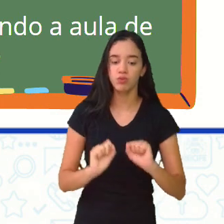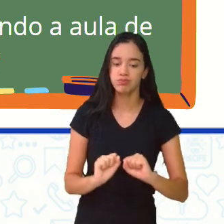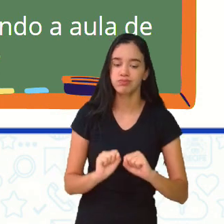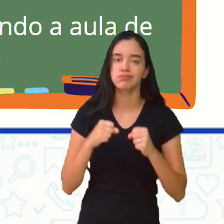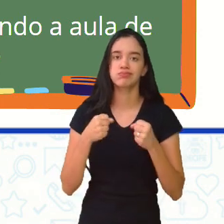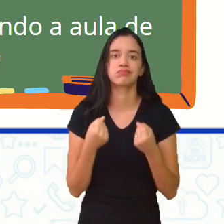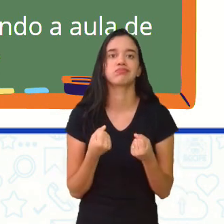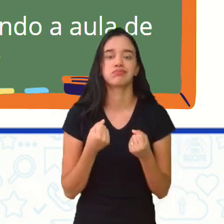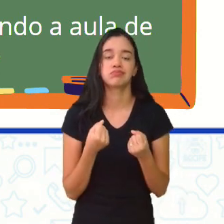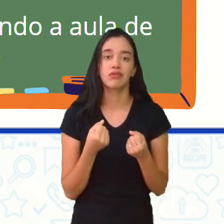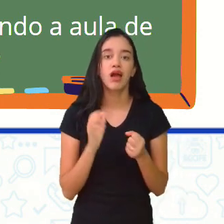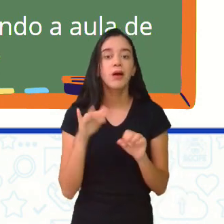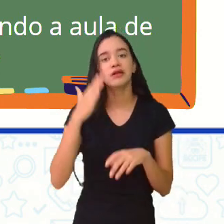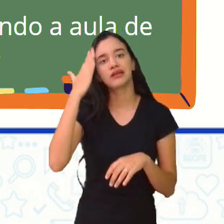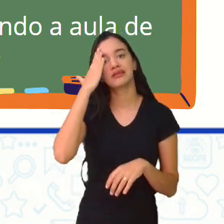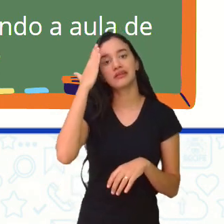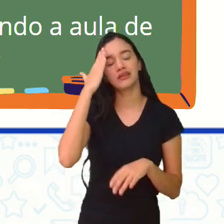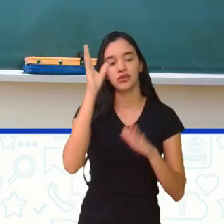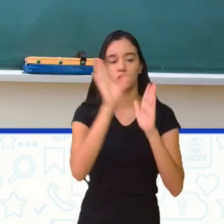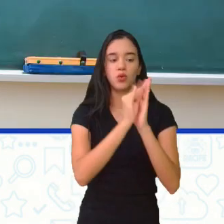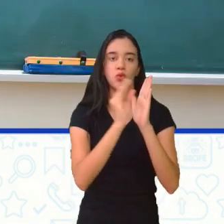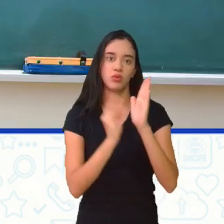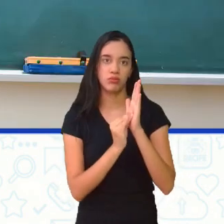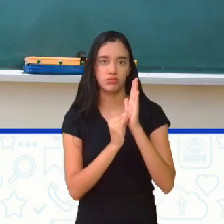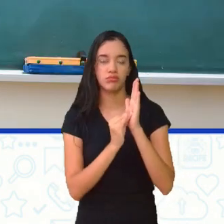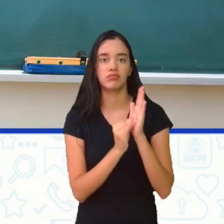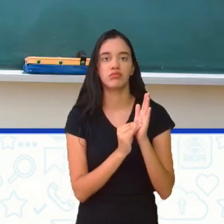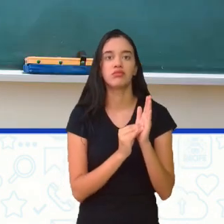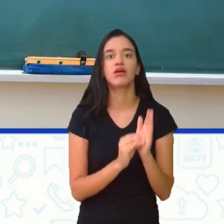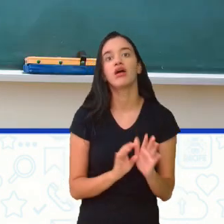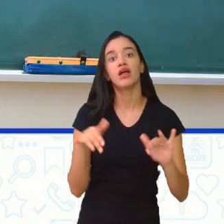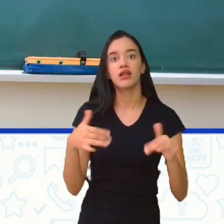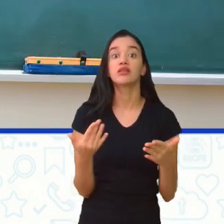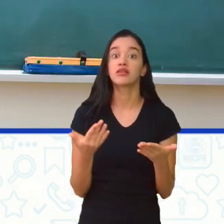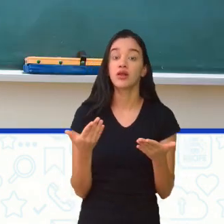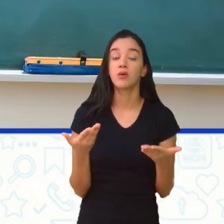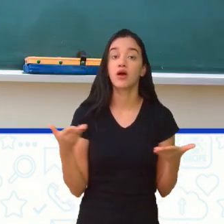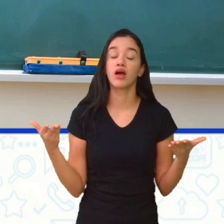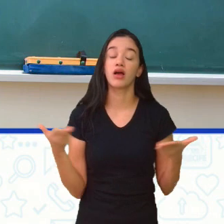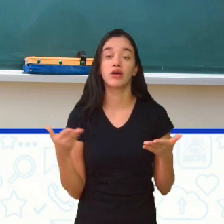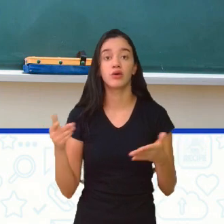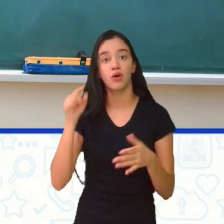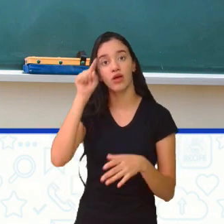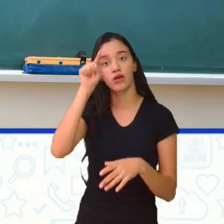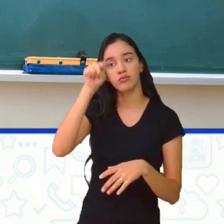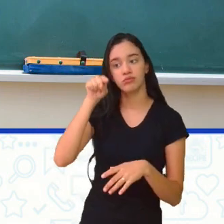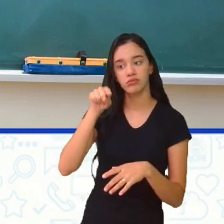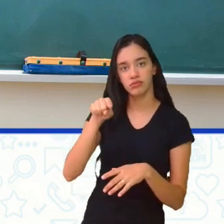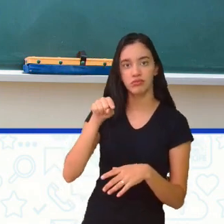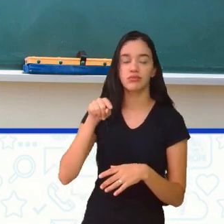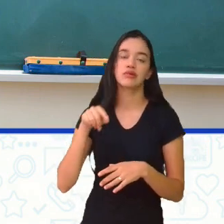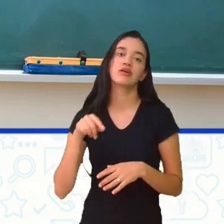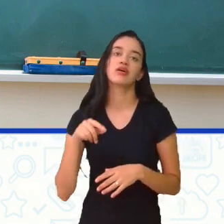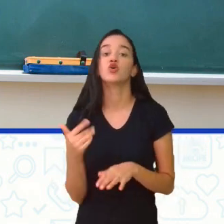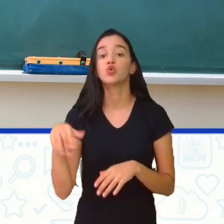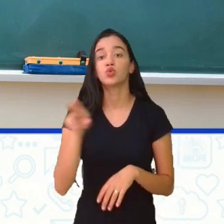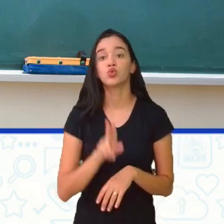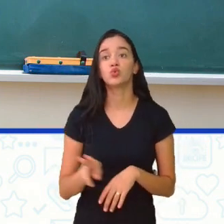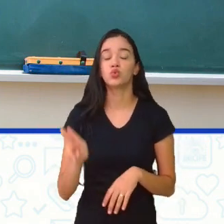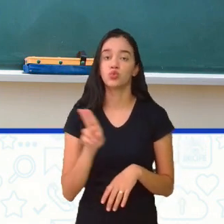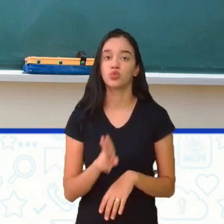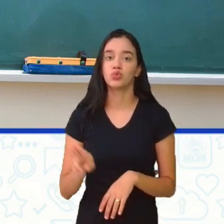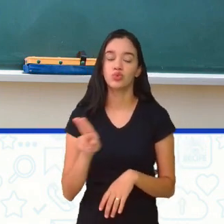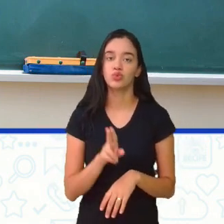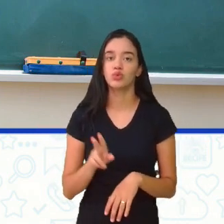esforçando, né, para entender o conteúdo. Então, já o ponto de exclamação, não é?